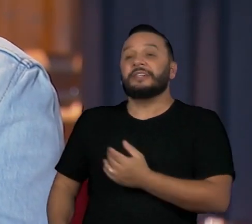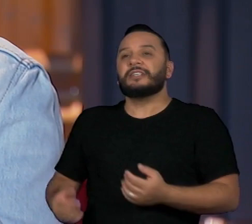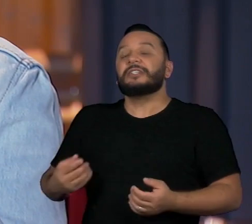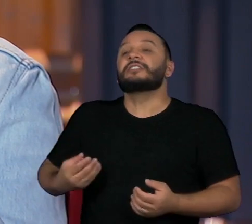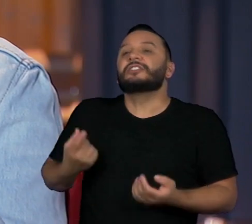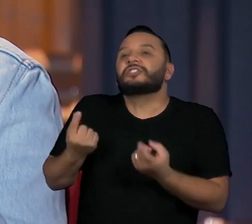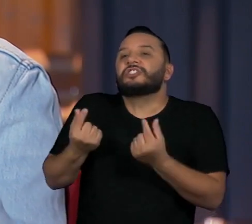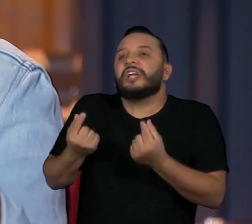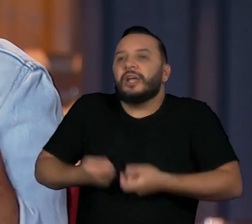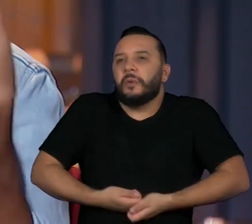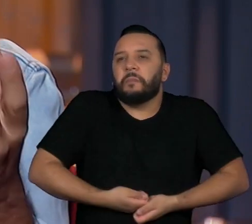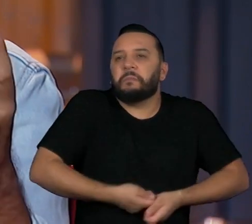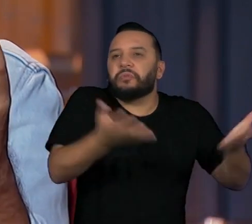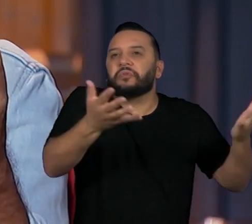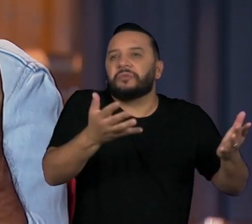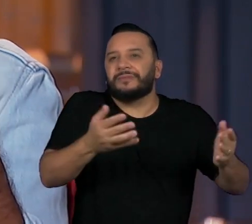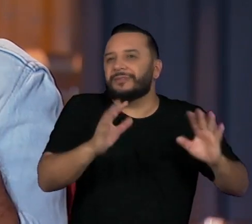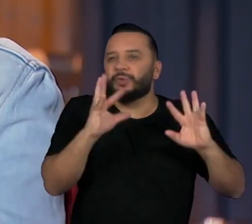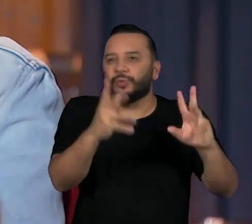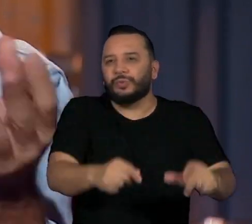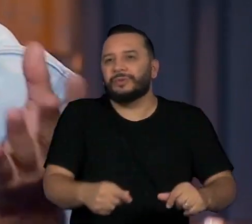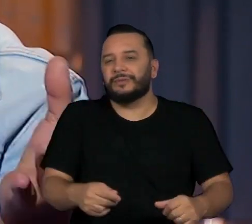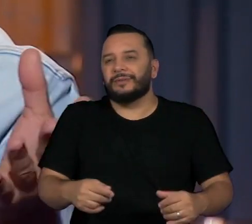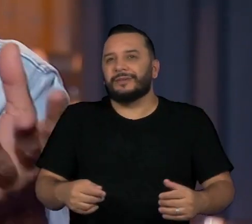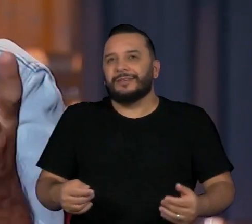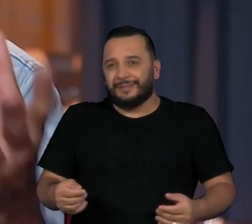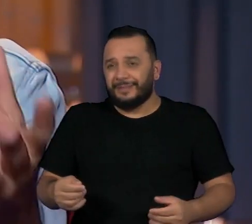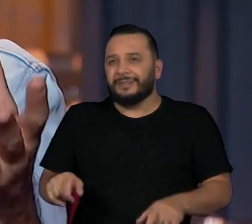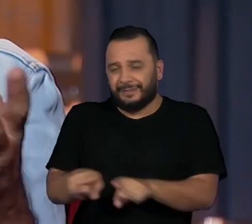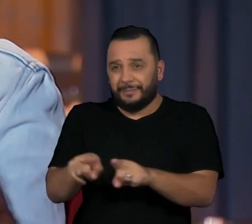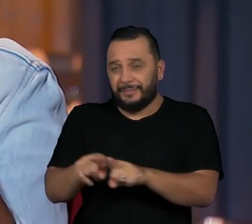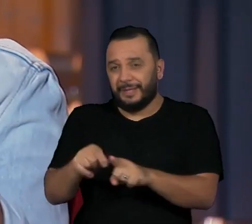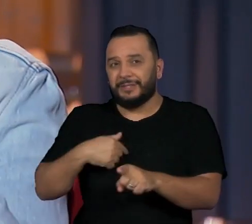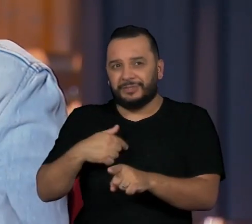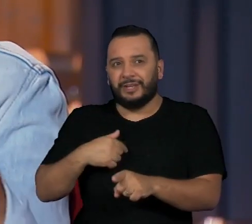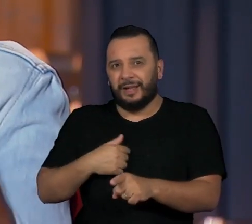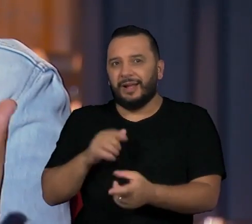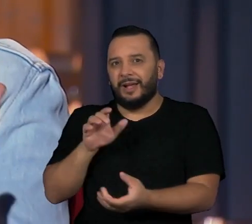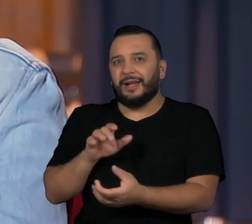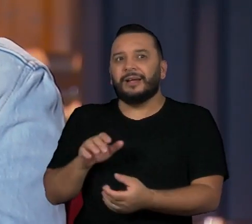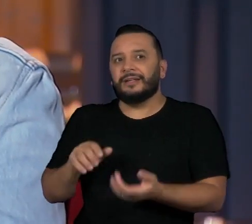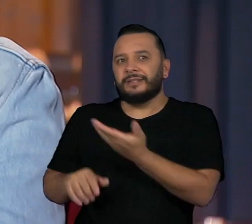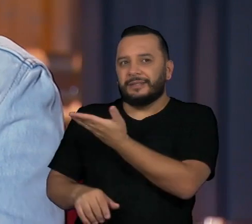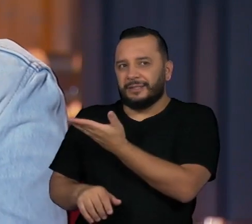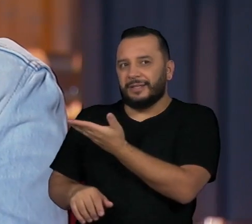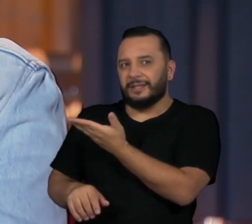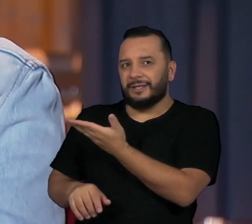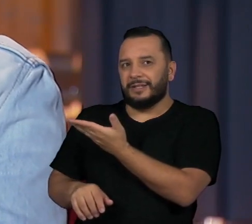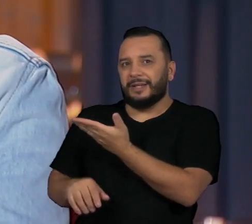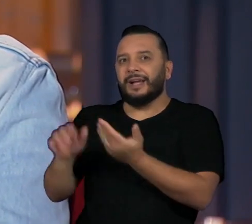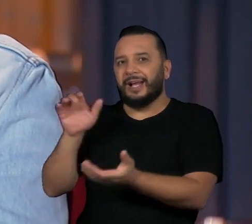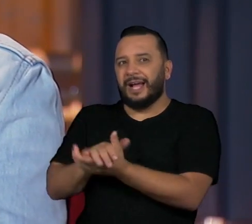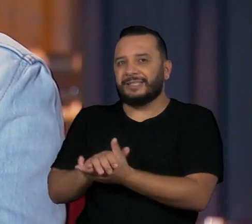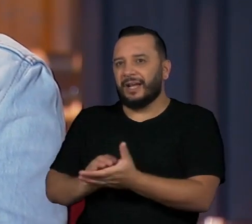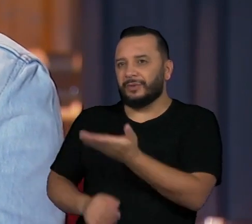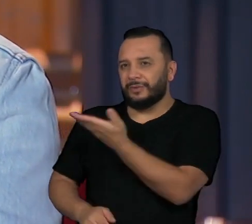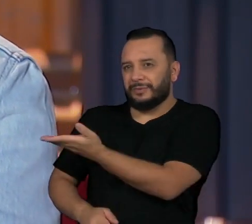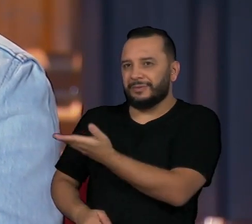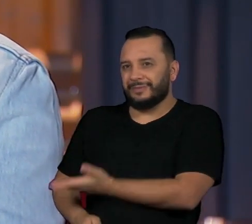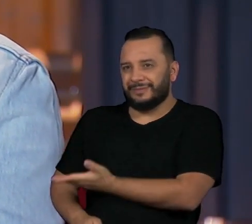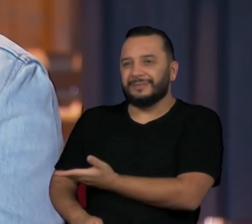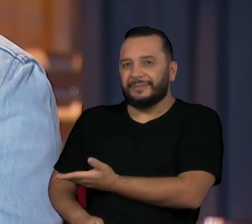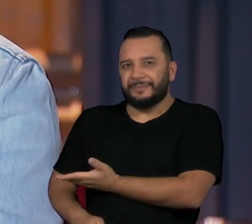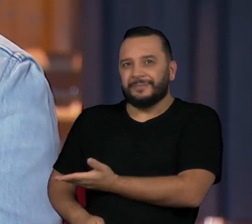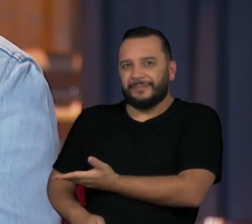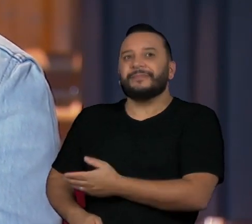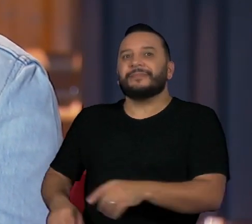né, honrosas exceções. Sim. Né, o casal Salles é um exemplo de investimento no povo, na cultura, mas, na ciência.